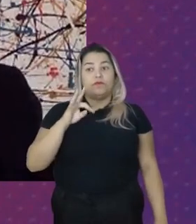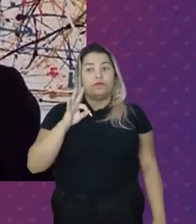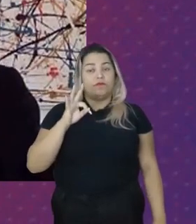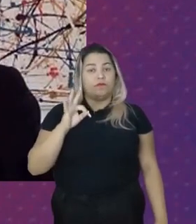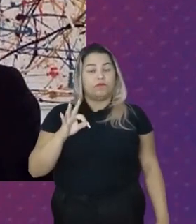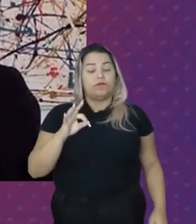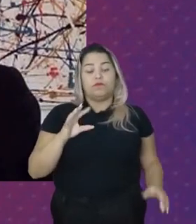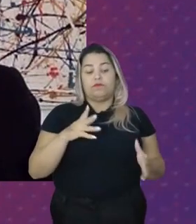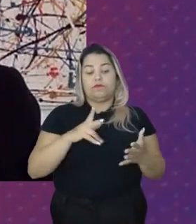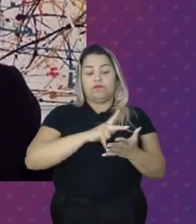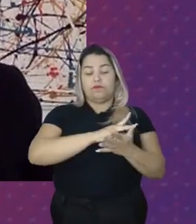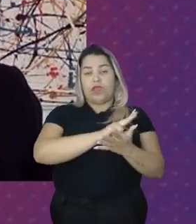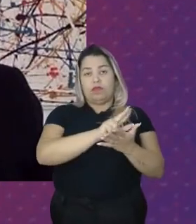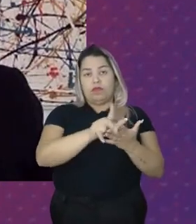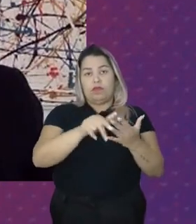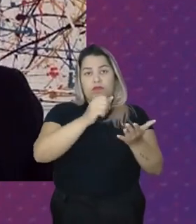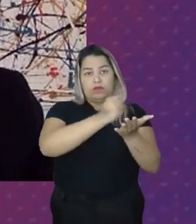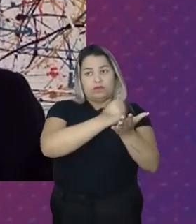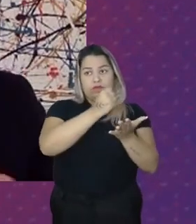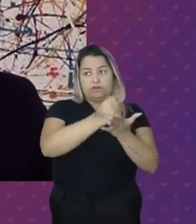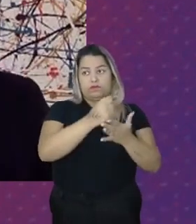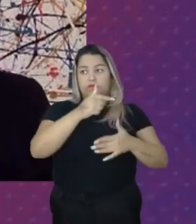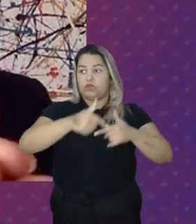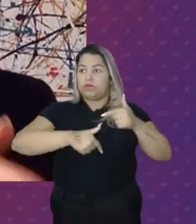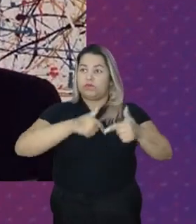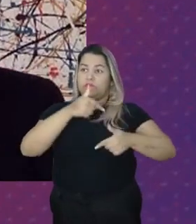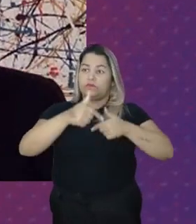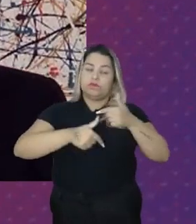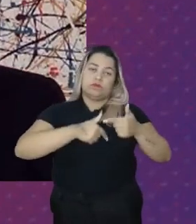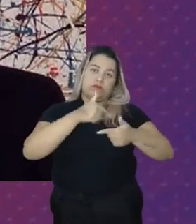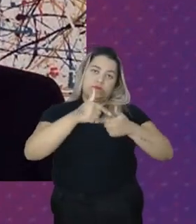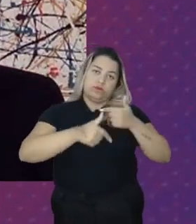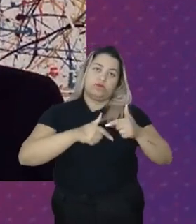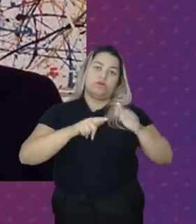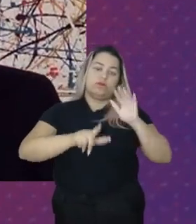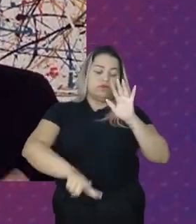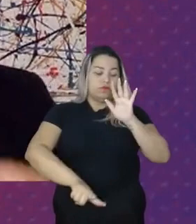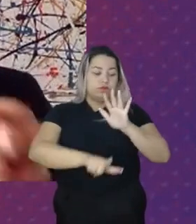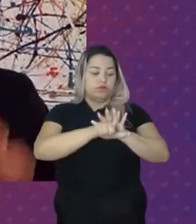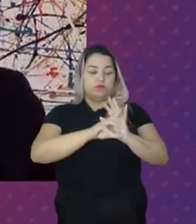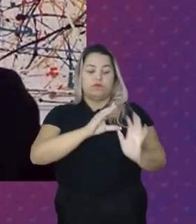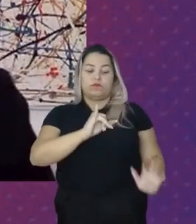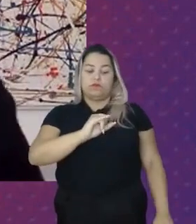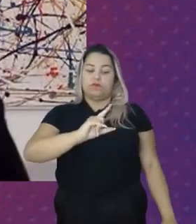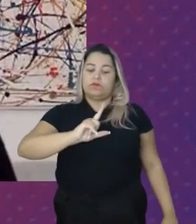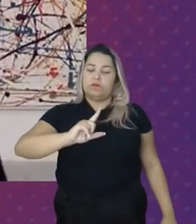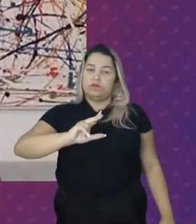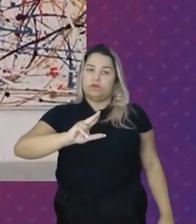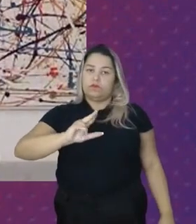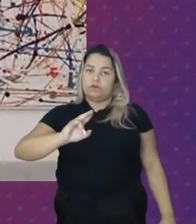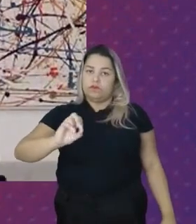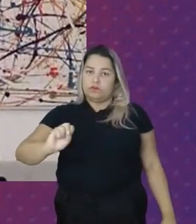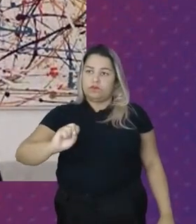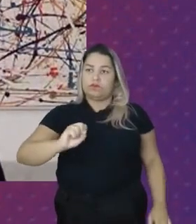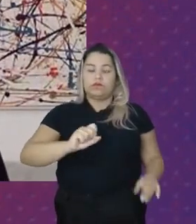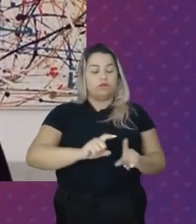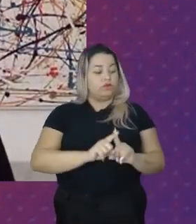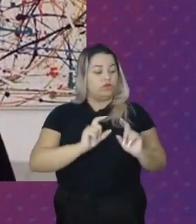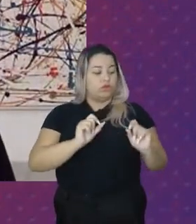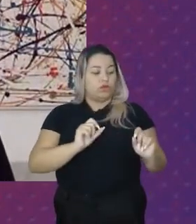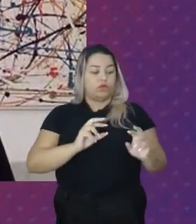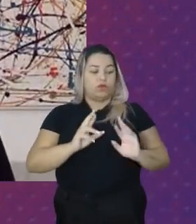vários contratos de trabalho deixam de ser regidos pela legislação civil e passam a ser objeto